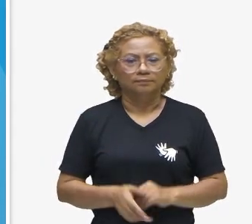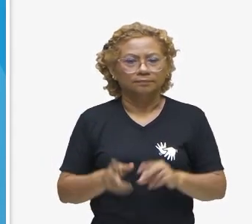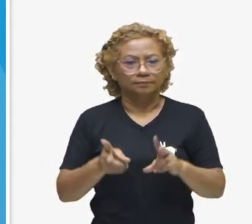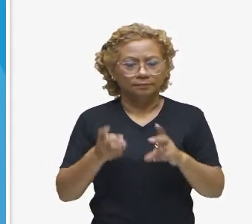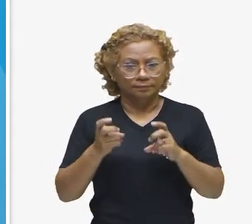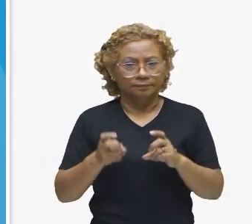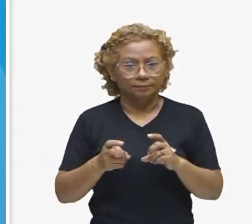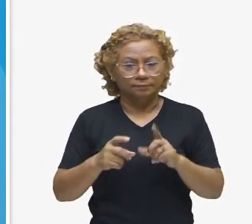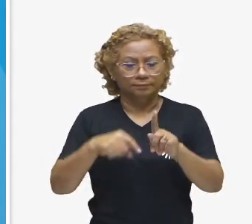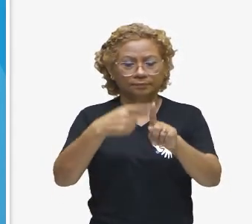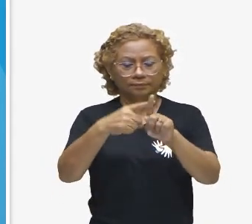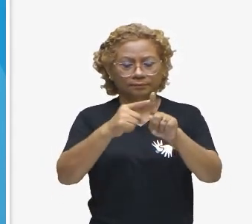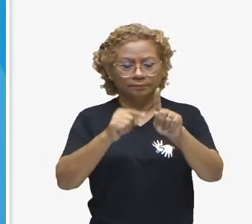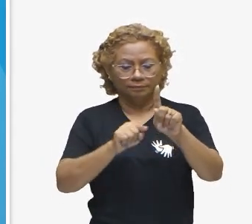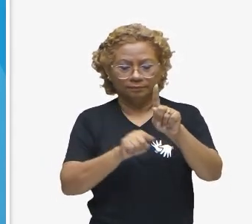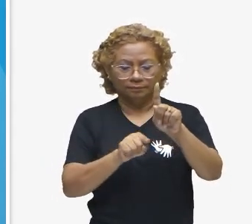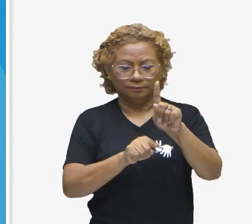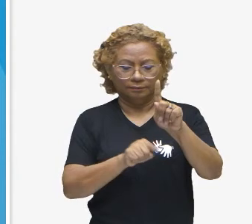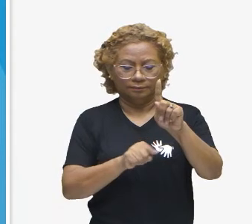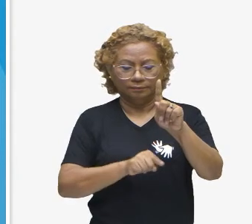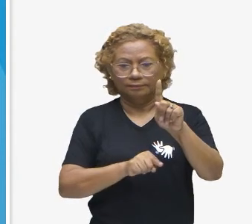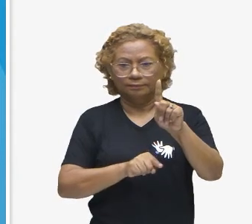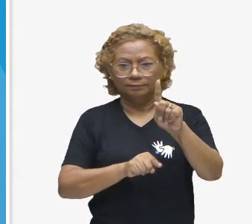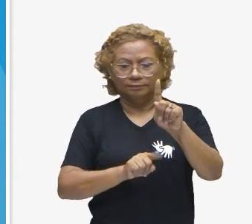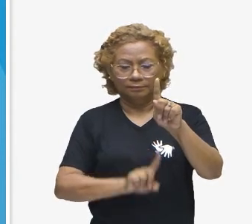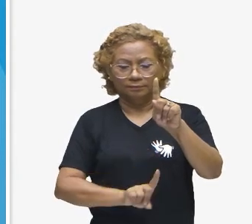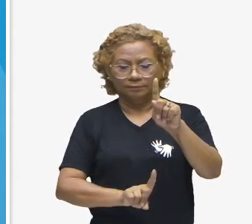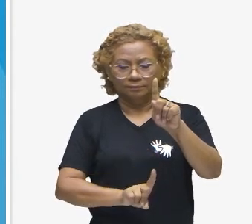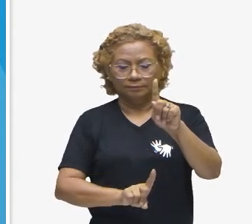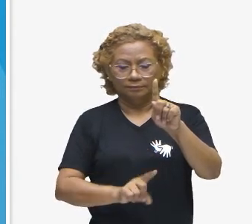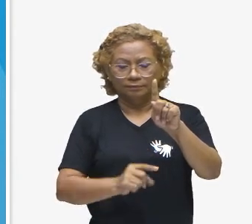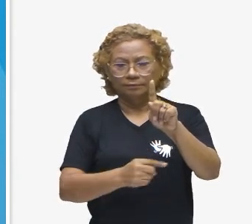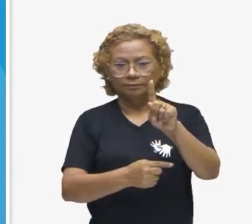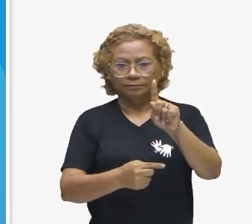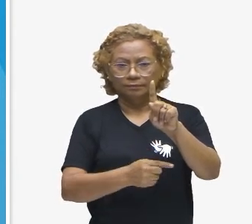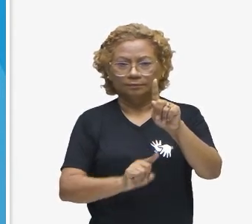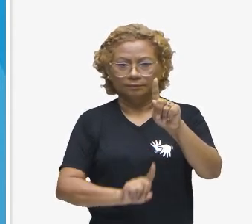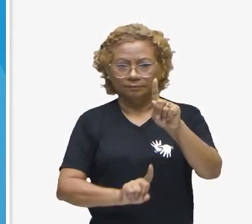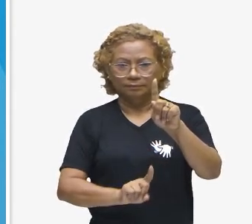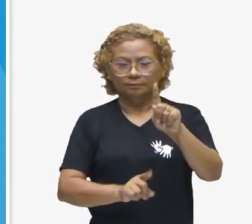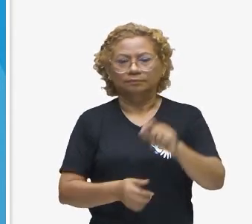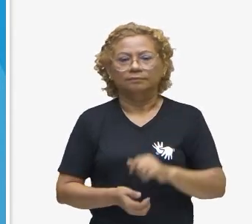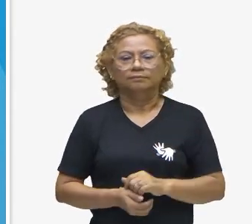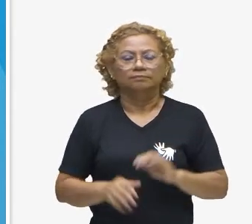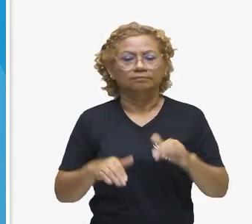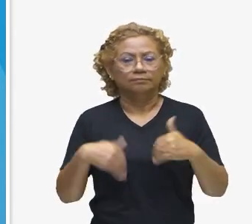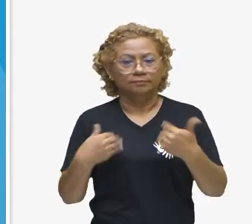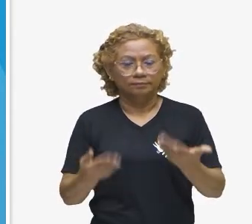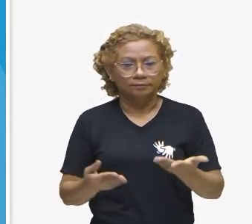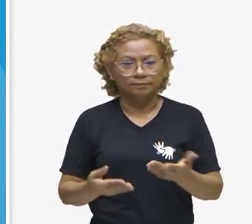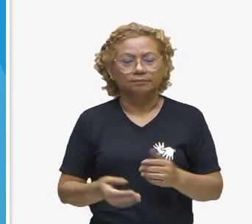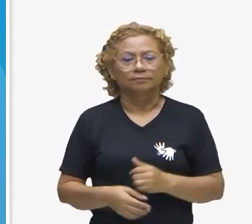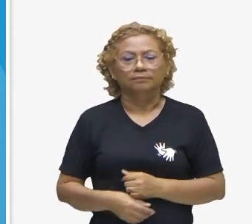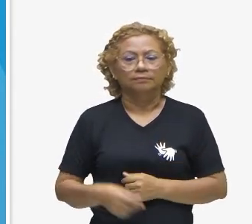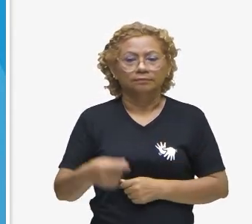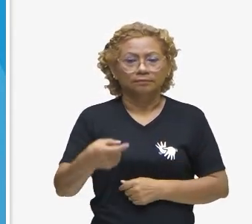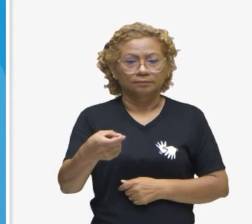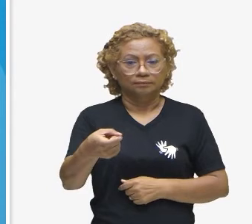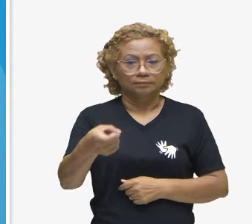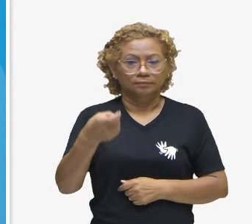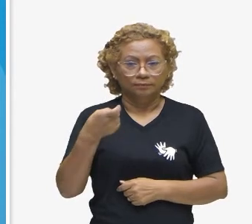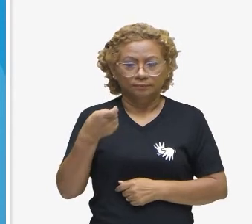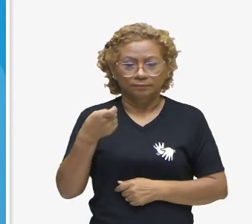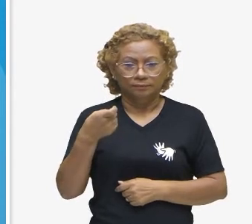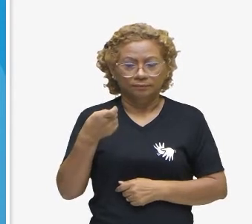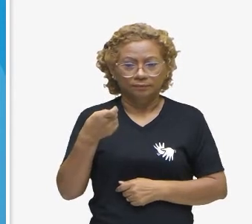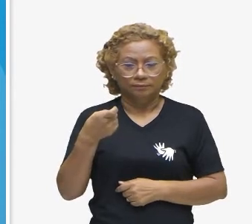entre menos 1 e 1. Ou seja, o cosseno de x, ele sempre vai estar